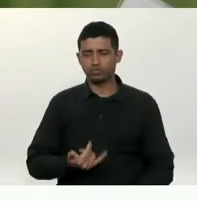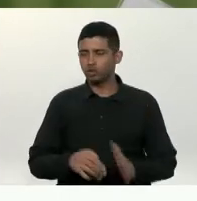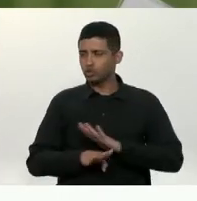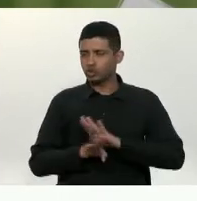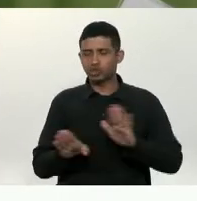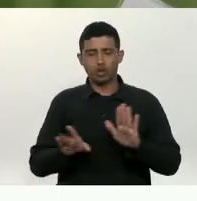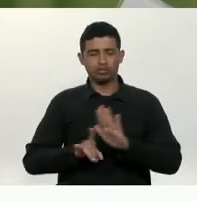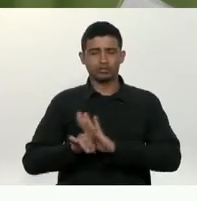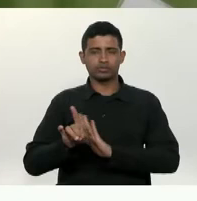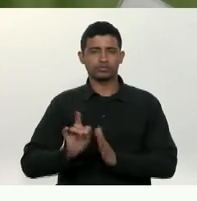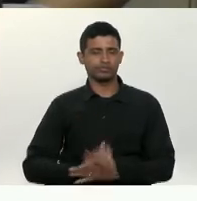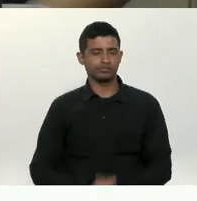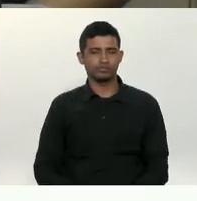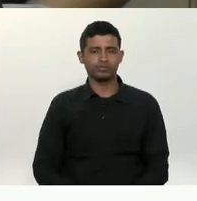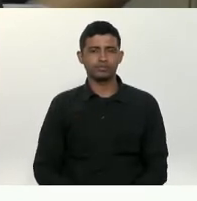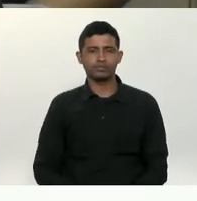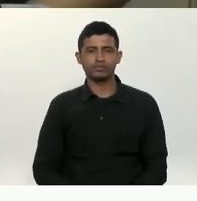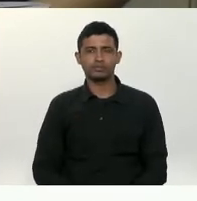fazer.